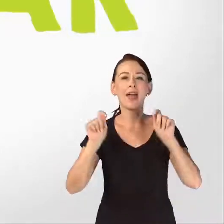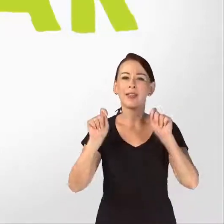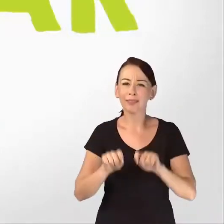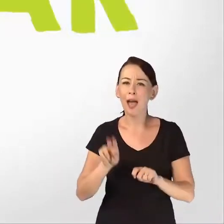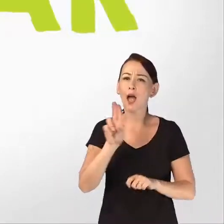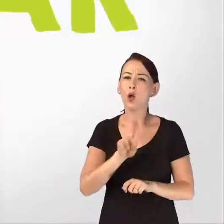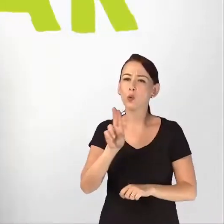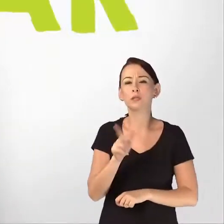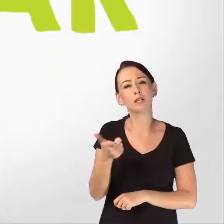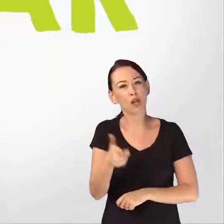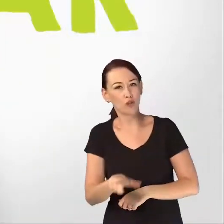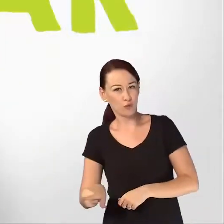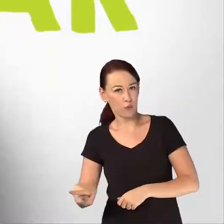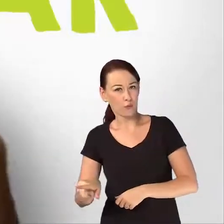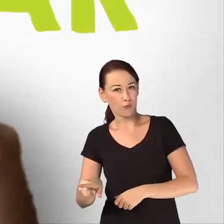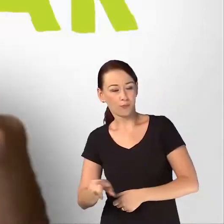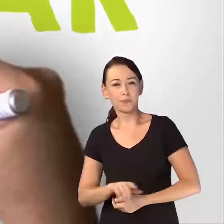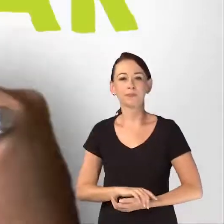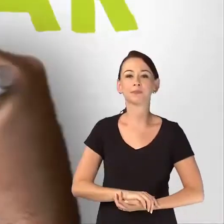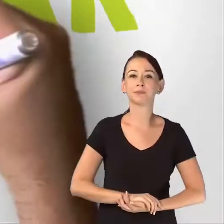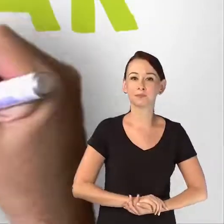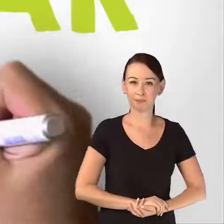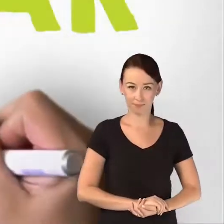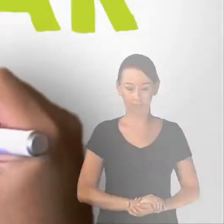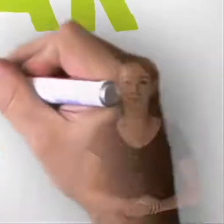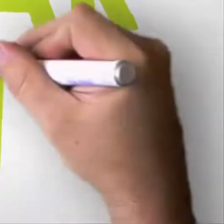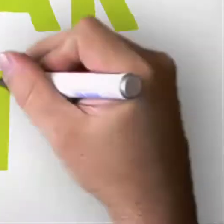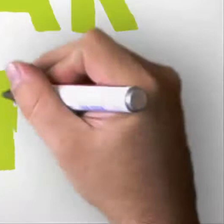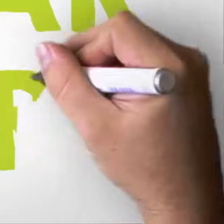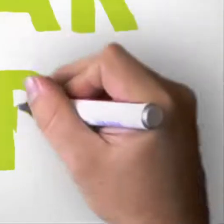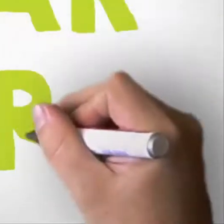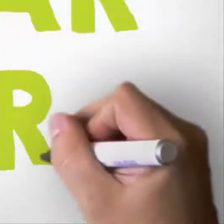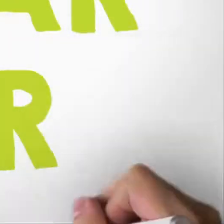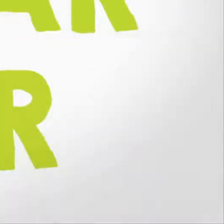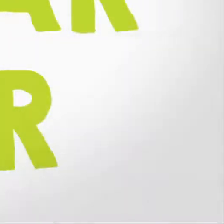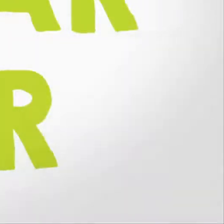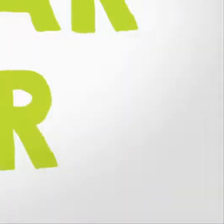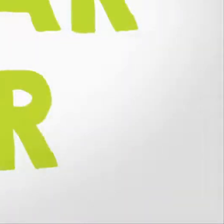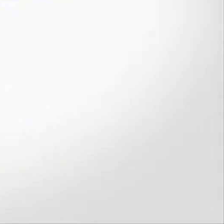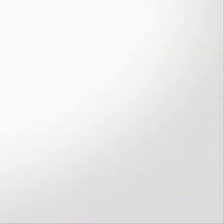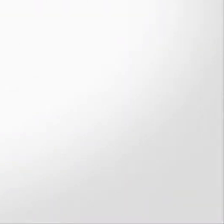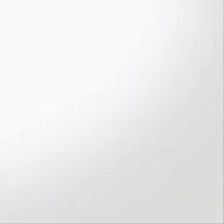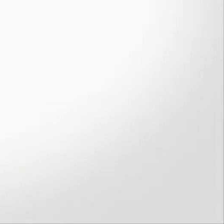Reciclar os resíduos, devolvendo-os à cadeia produtiva.